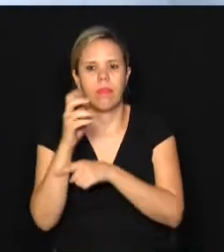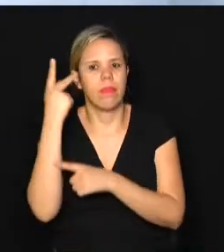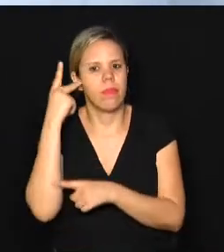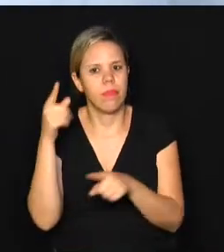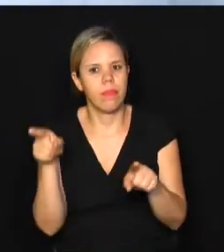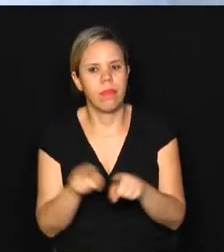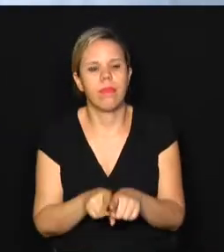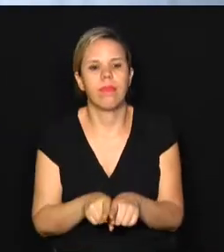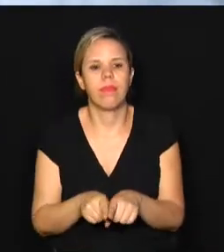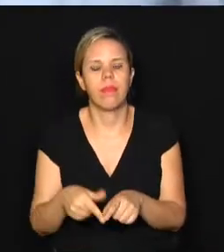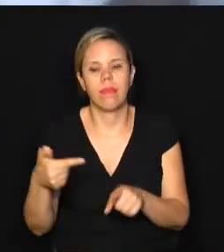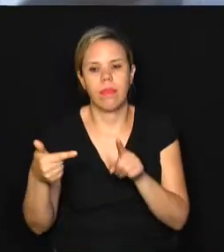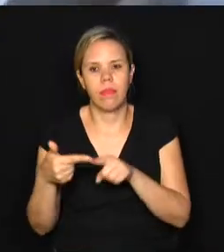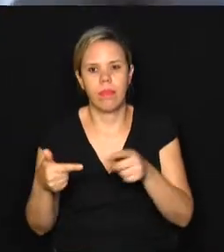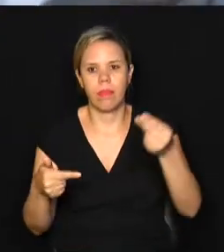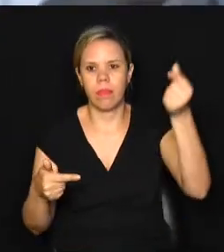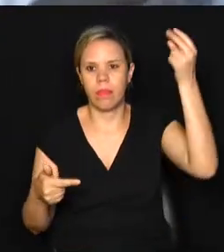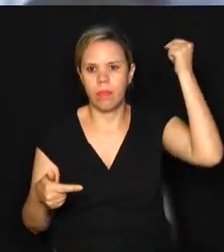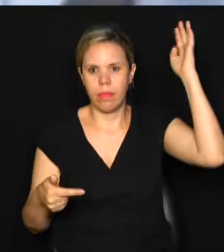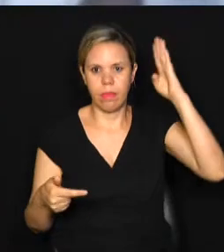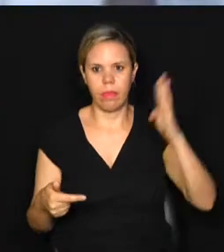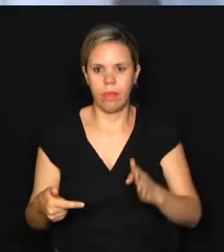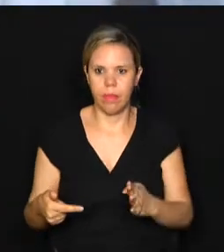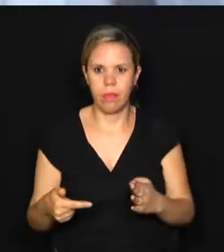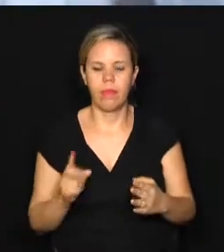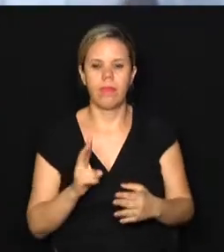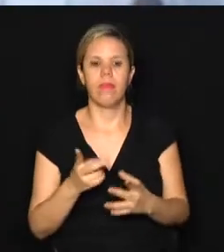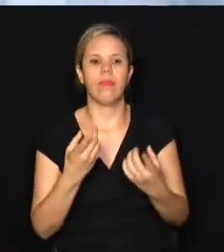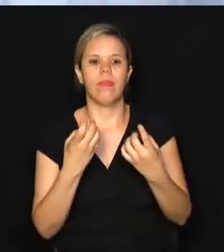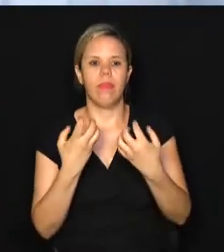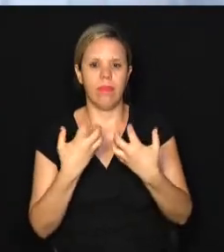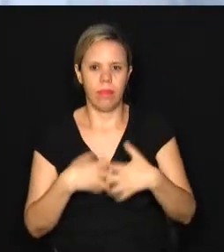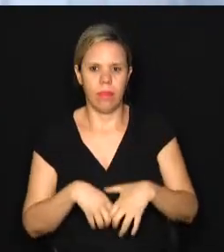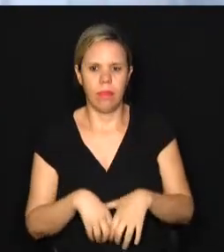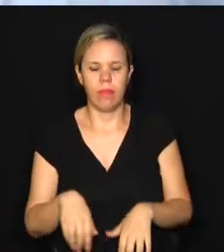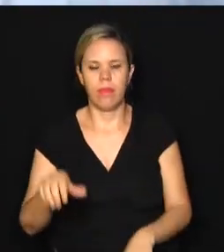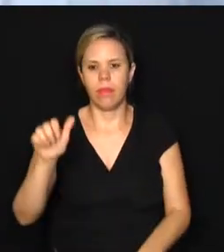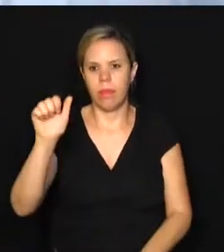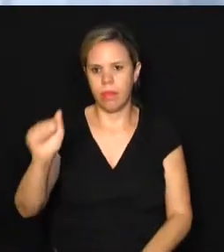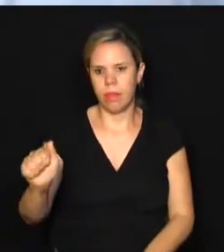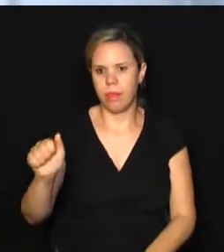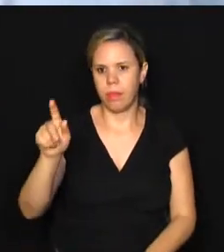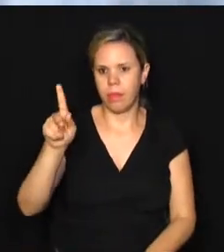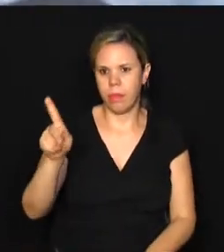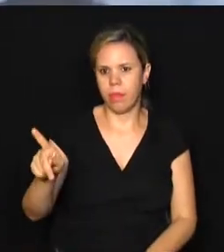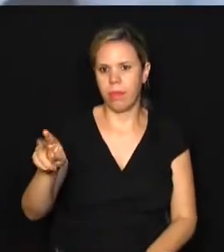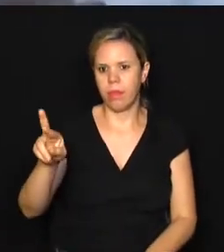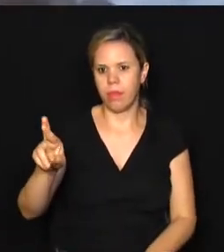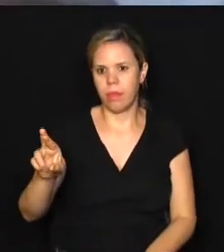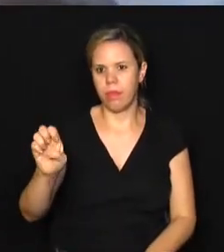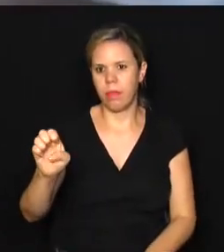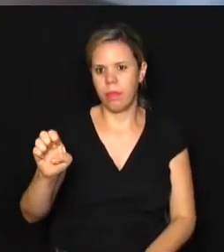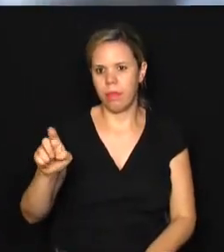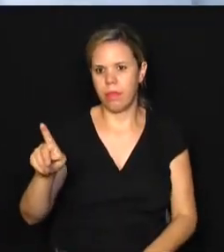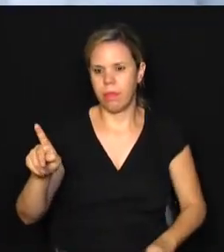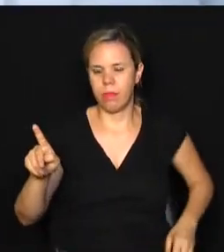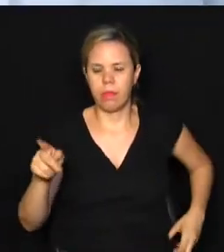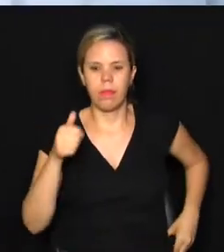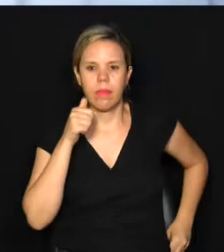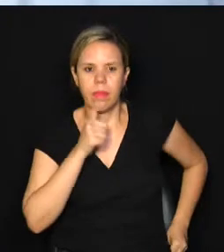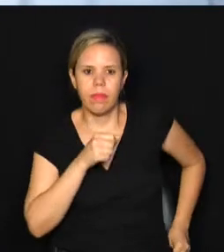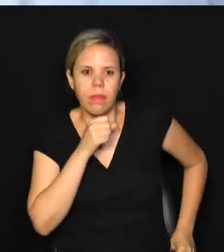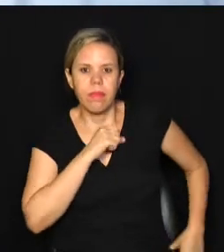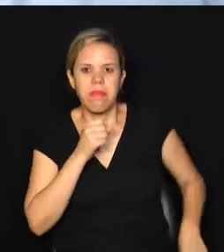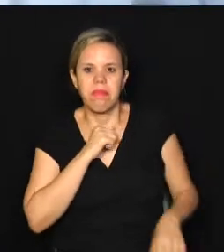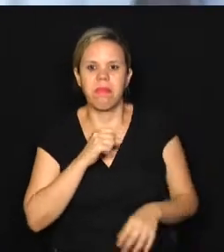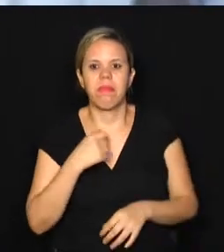também, a segunda mais antiga do Brasil em funcionamento. Então, a Proesp é mais velha do que eu, é uma senhora a Proesp, né?